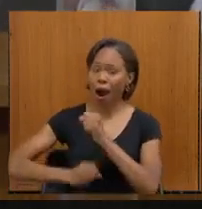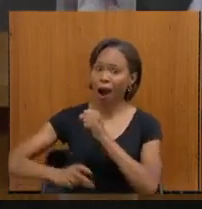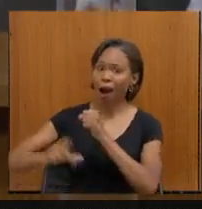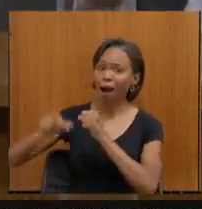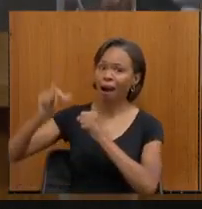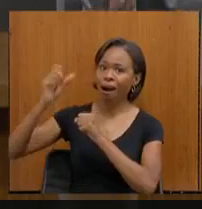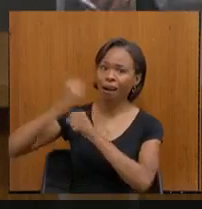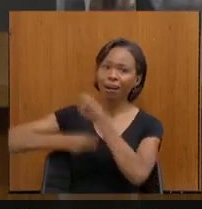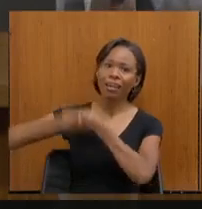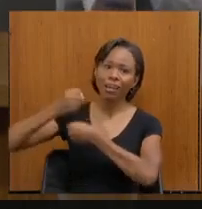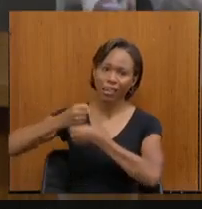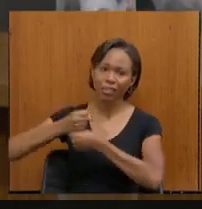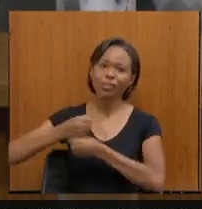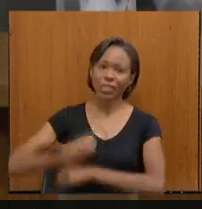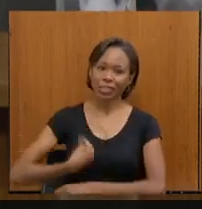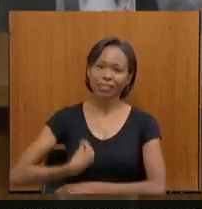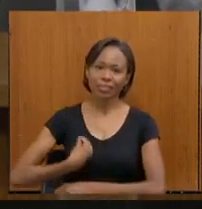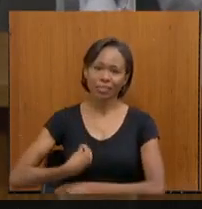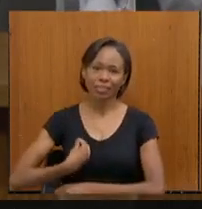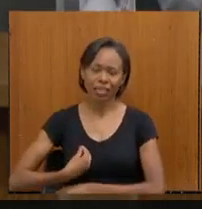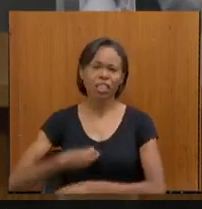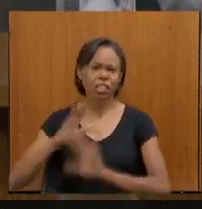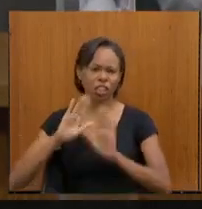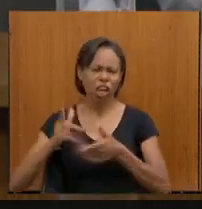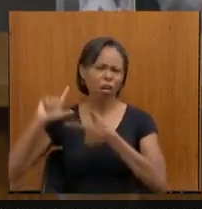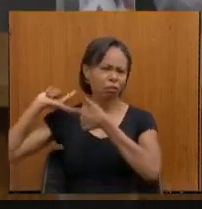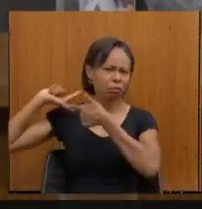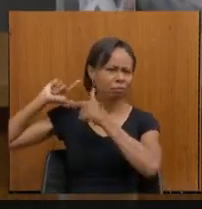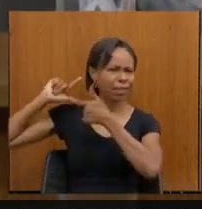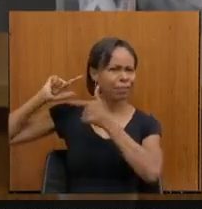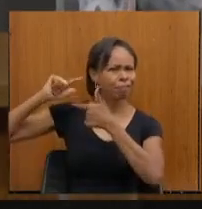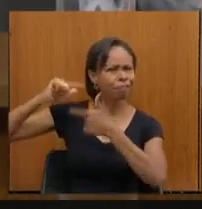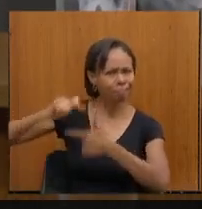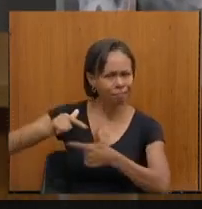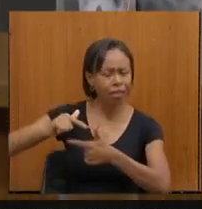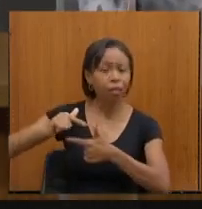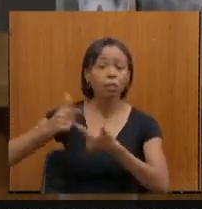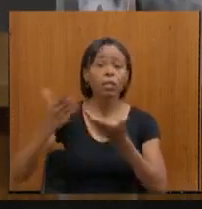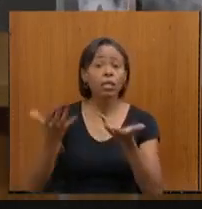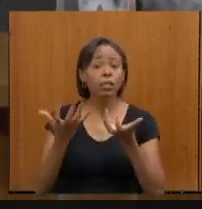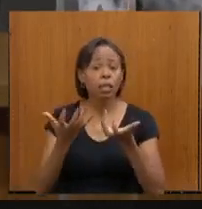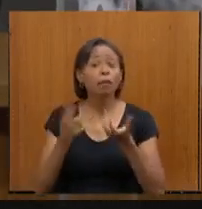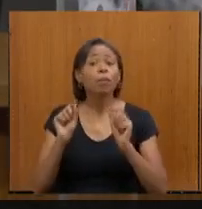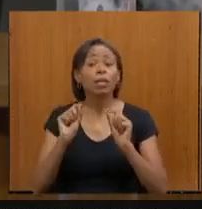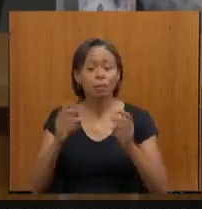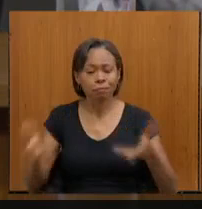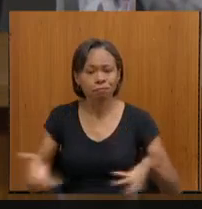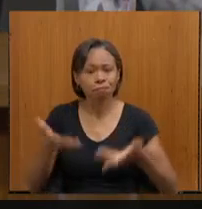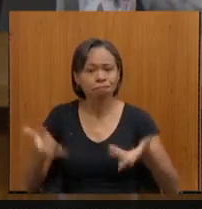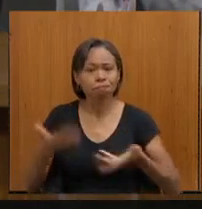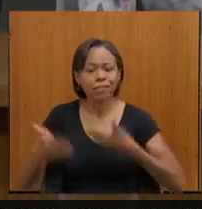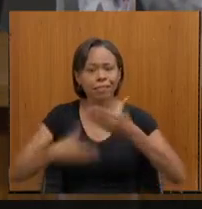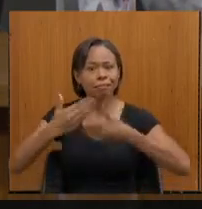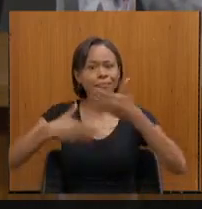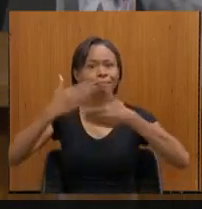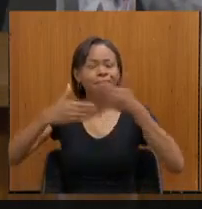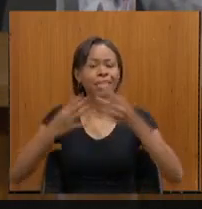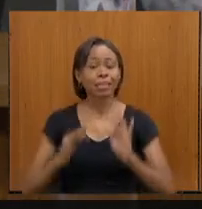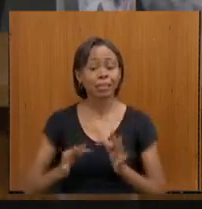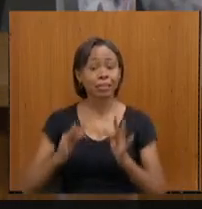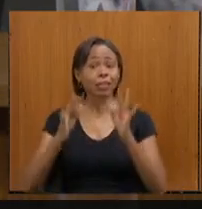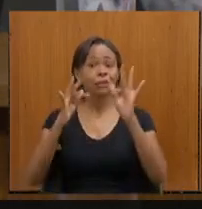tradição é isso O que é usar para também fomentar o desenvolvimento de